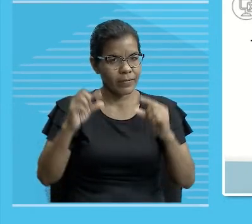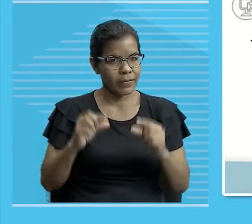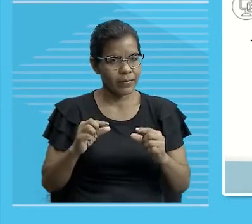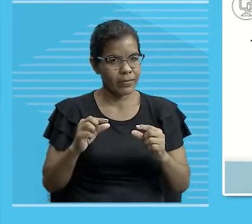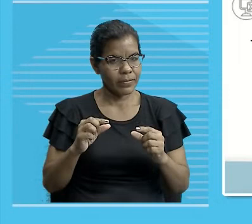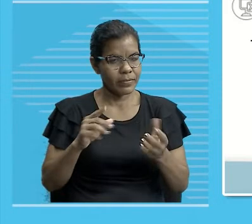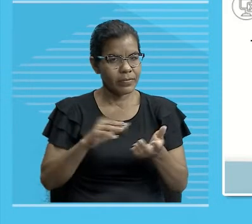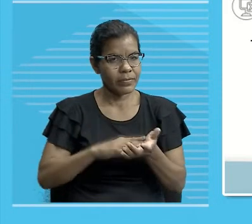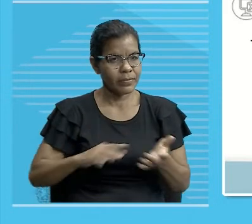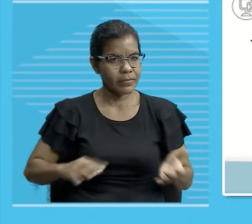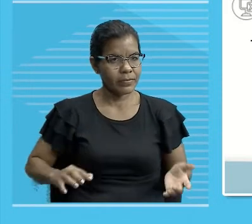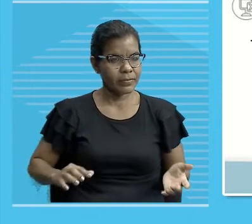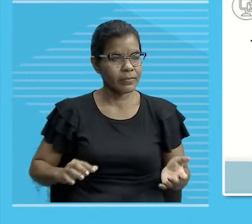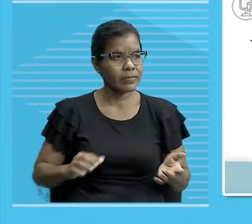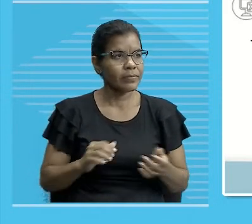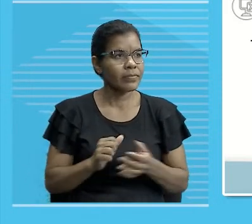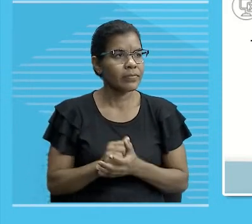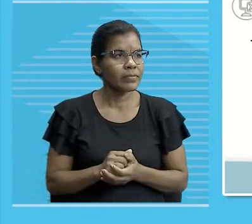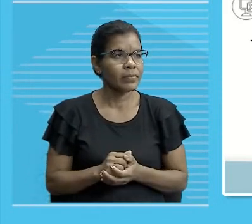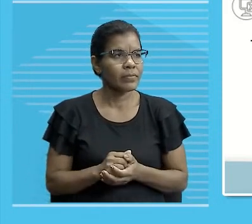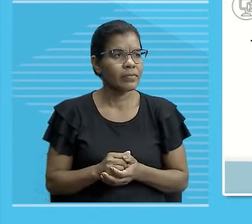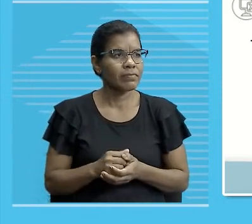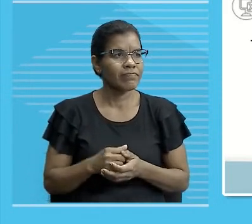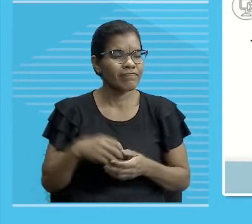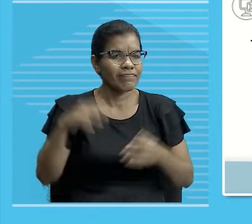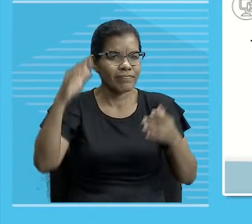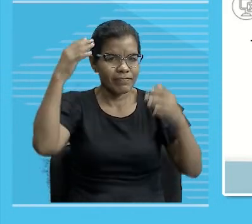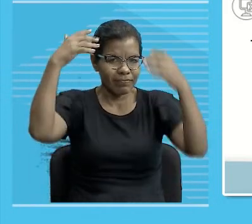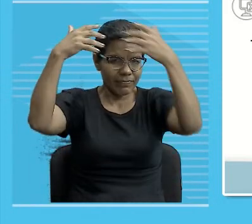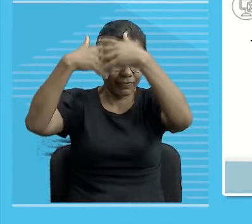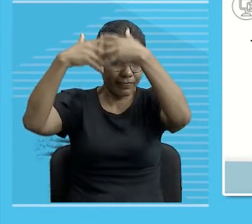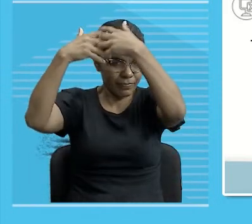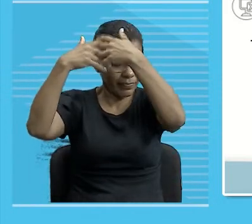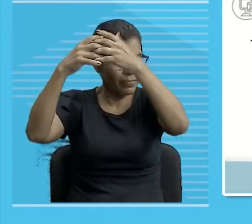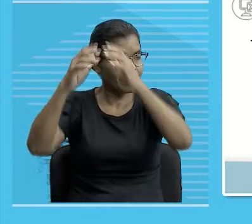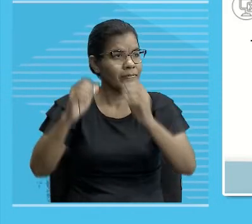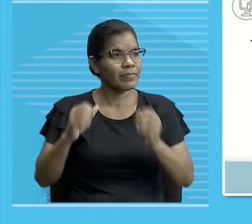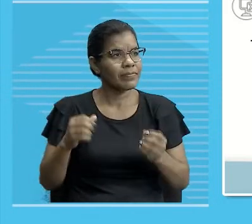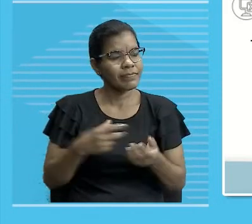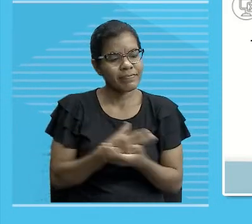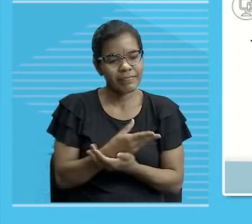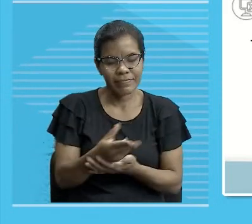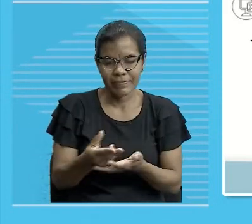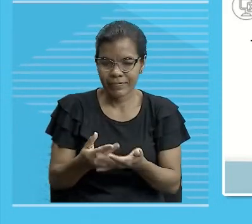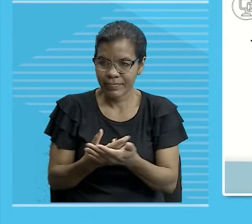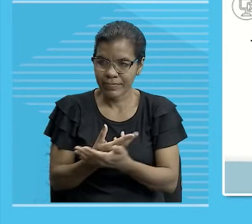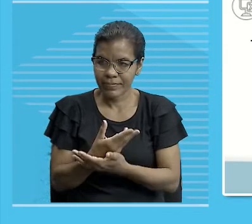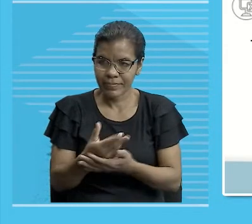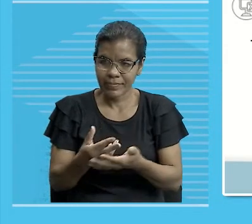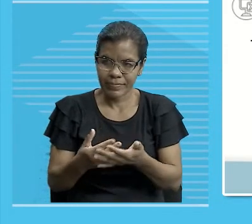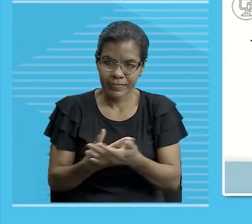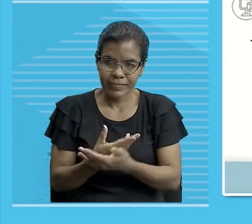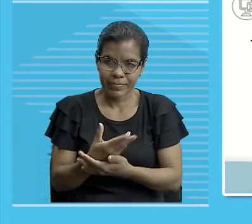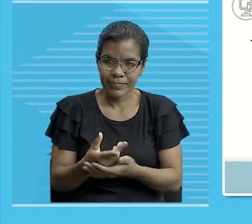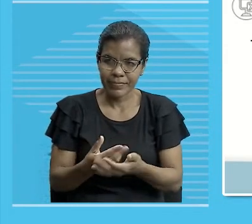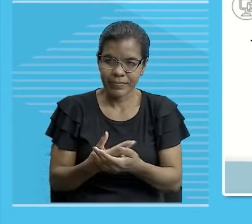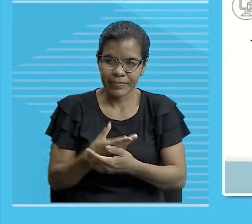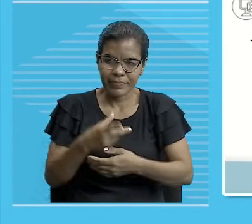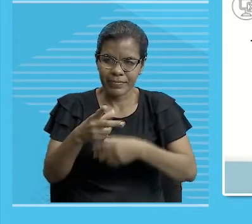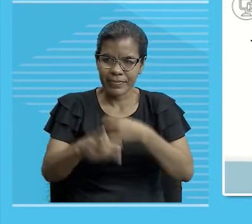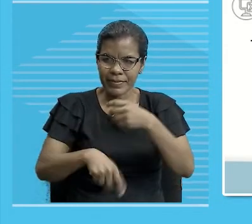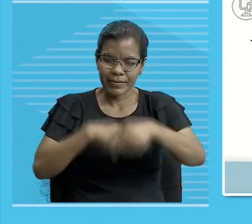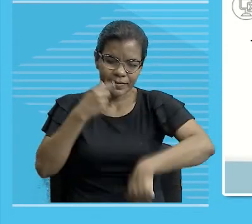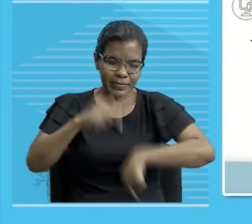uma diminuição da atividade mental, né? Em várias vias